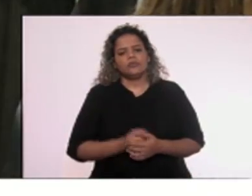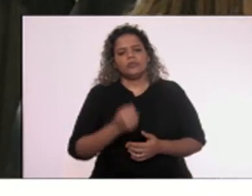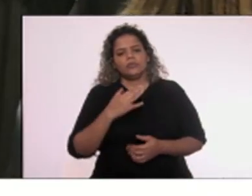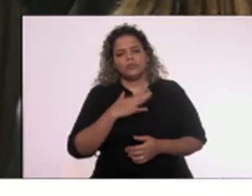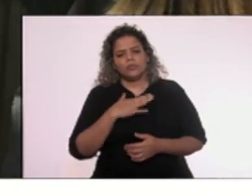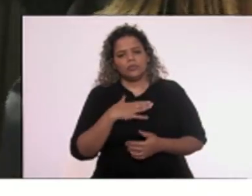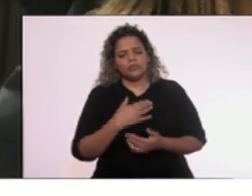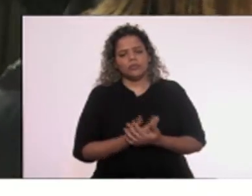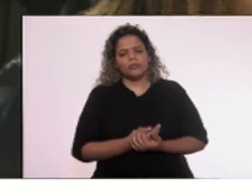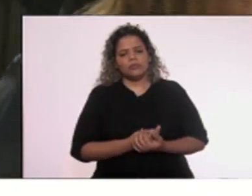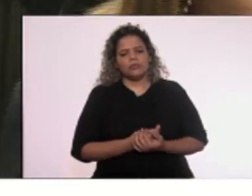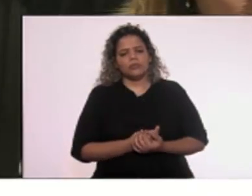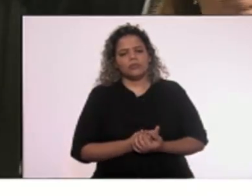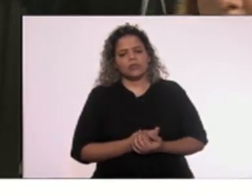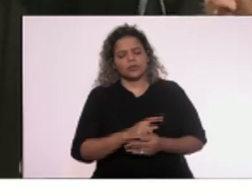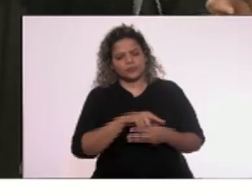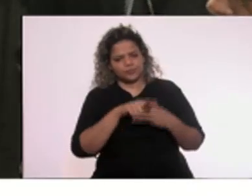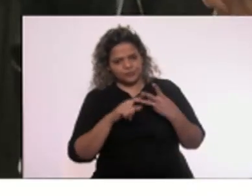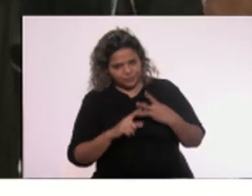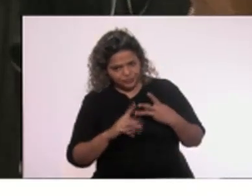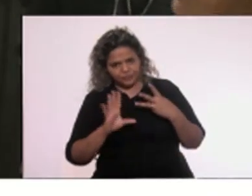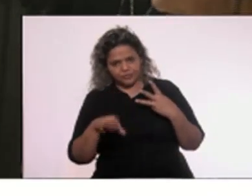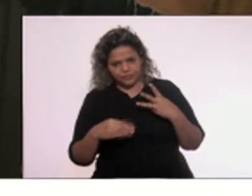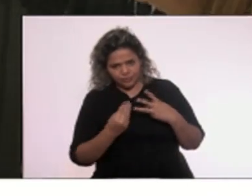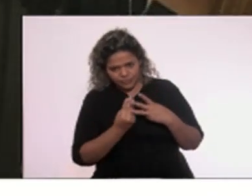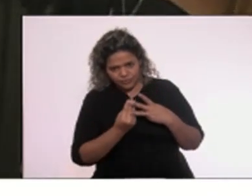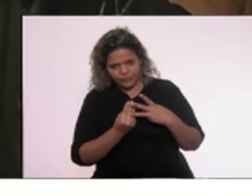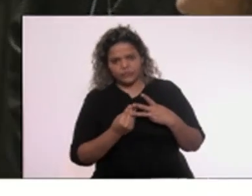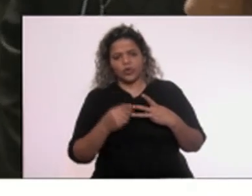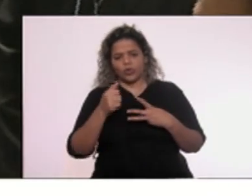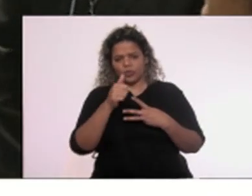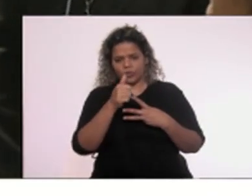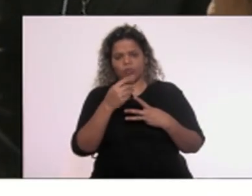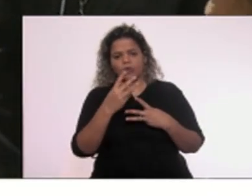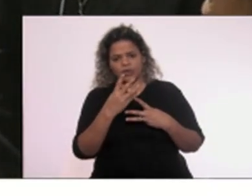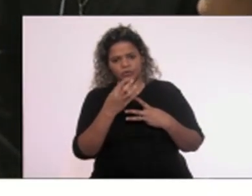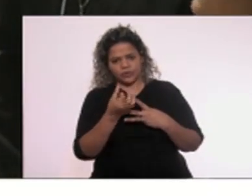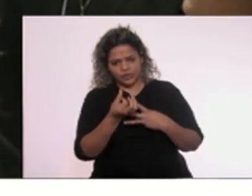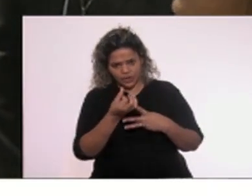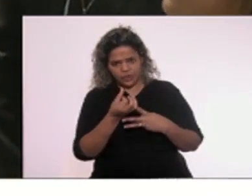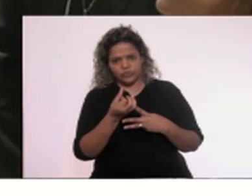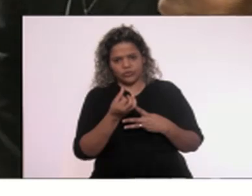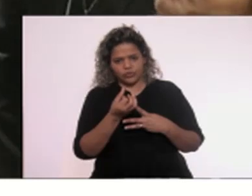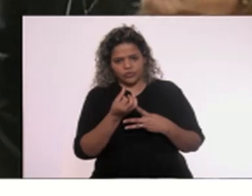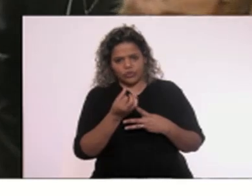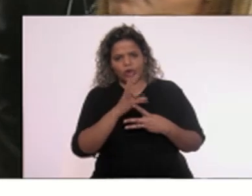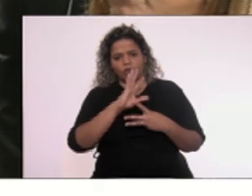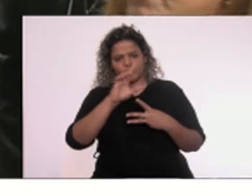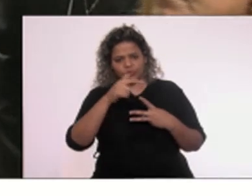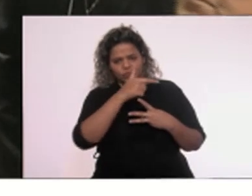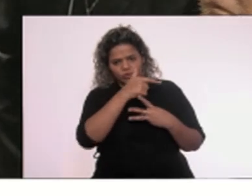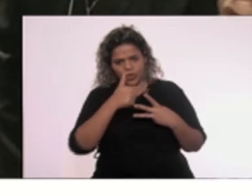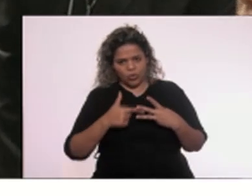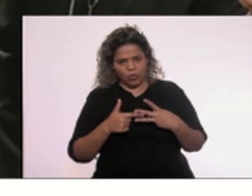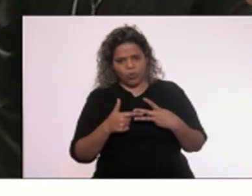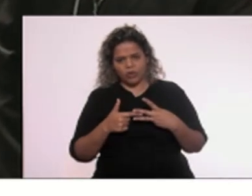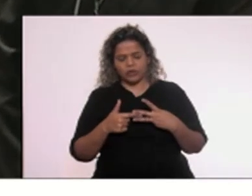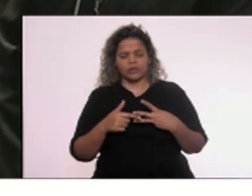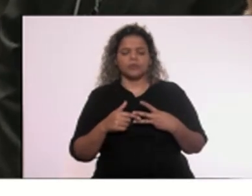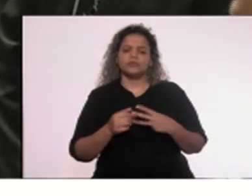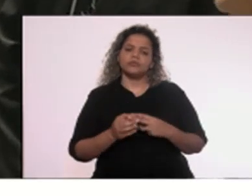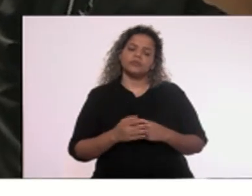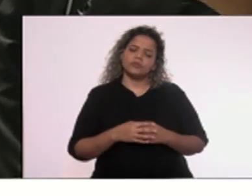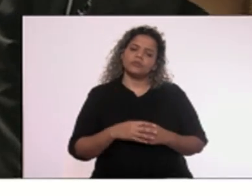Eu estou acatando 3 emendas, 1, 4 e 6, com subemendas. Desculpe,